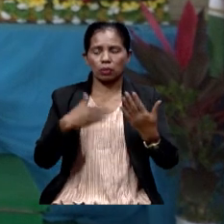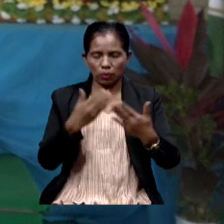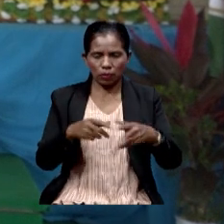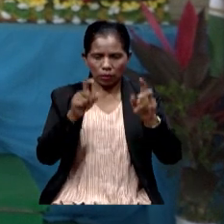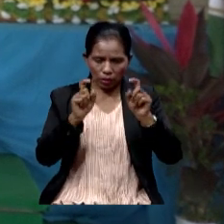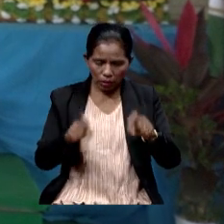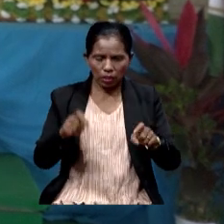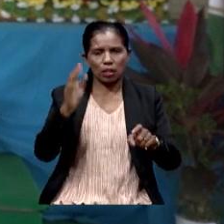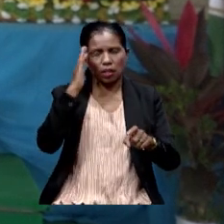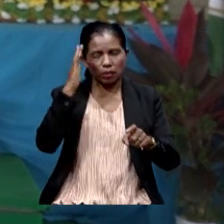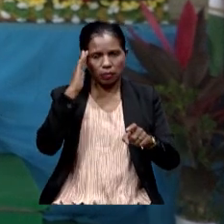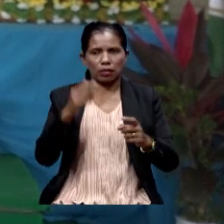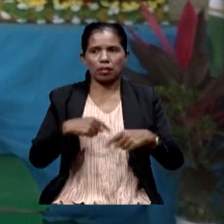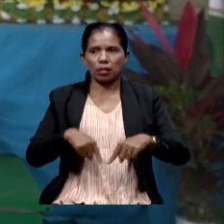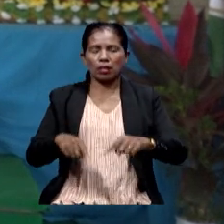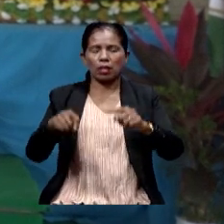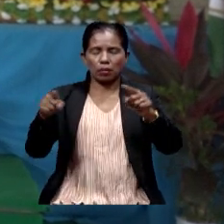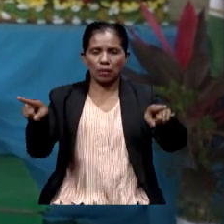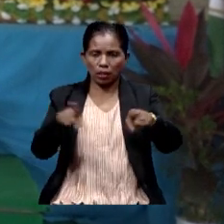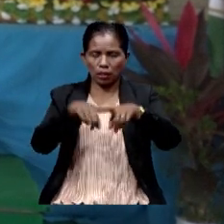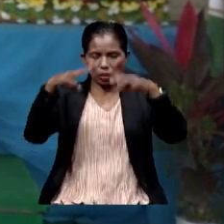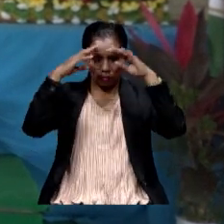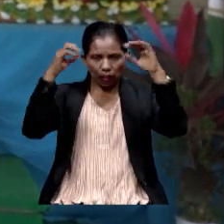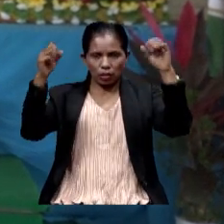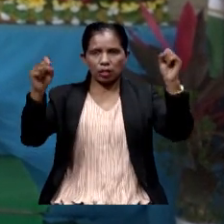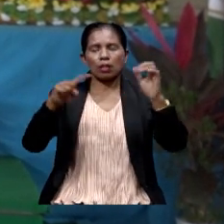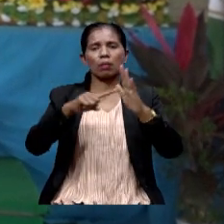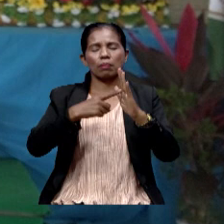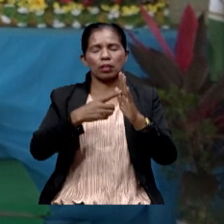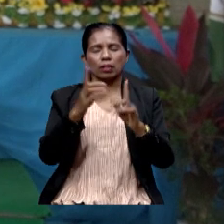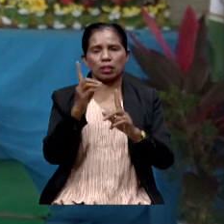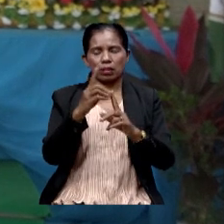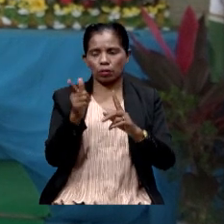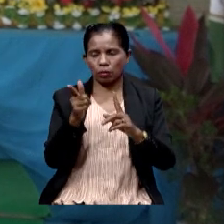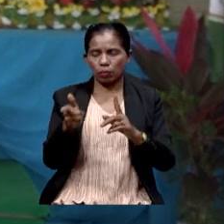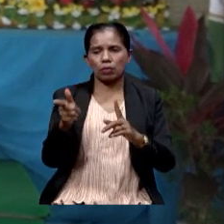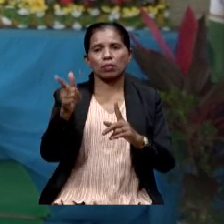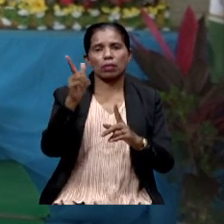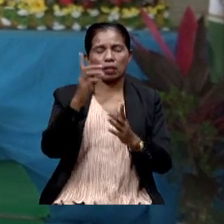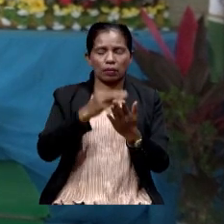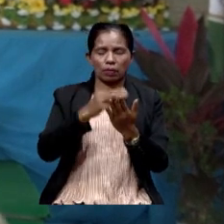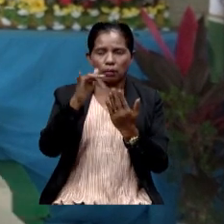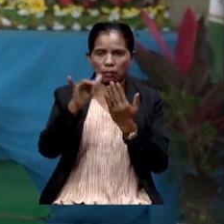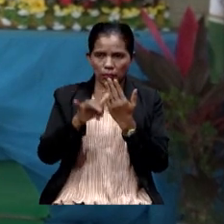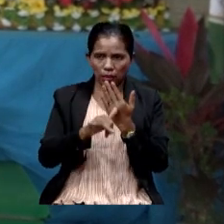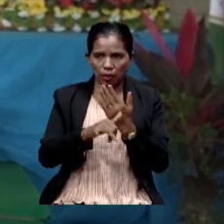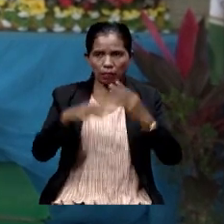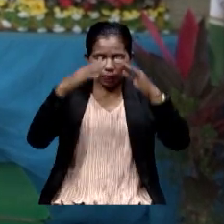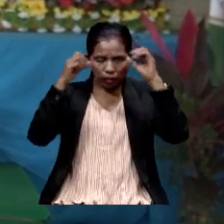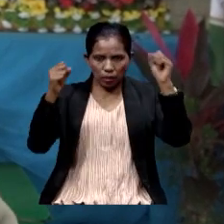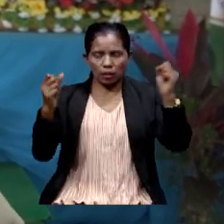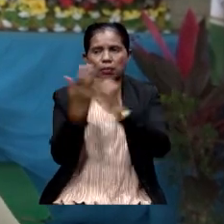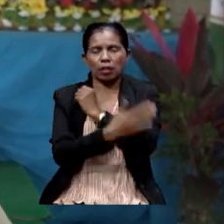está, atuba na presidente, começa dia 20 de maio, né presidente ba nação